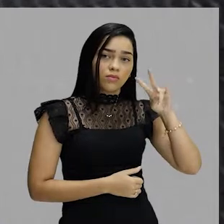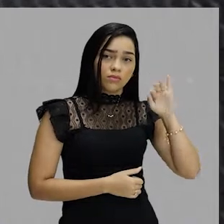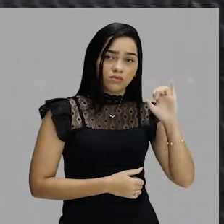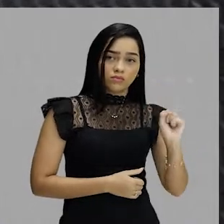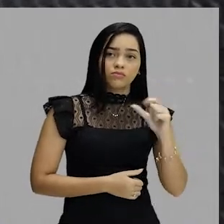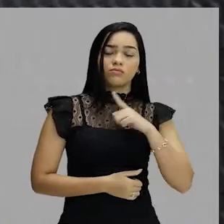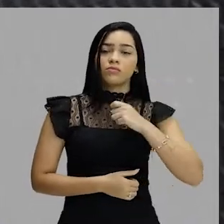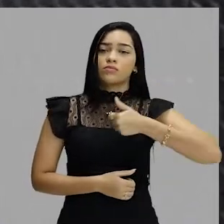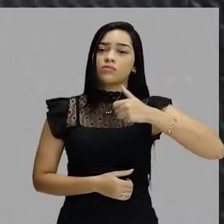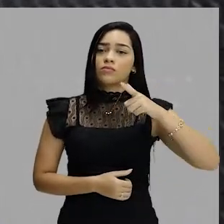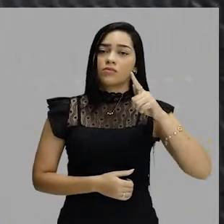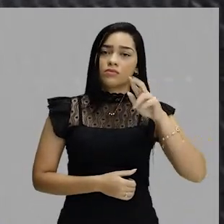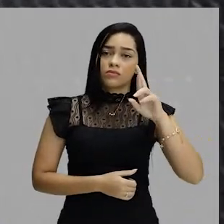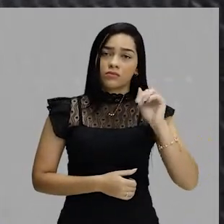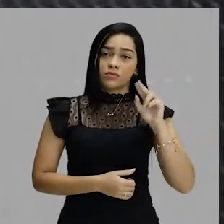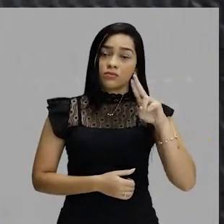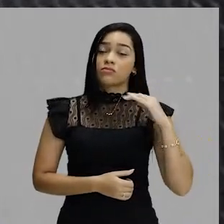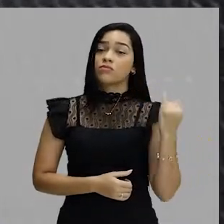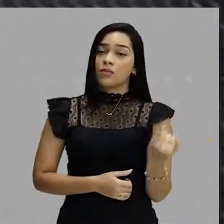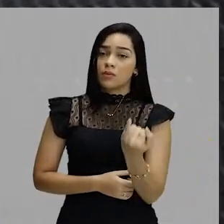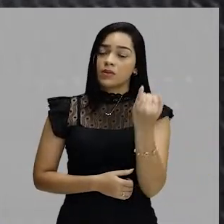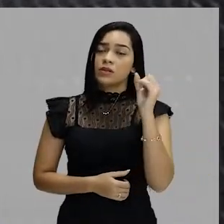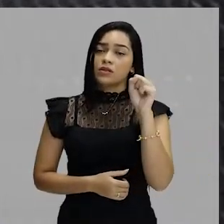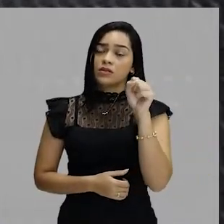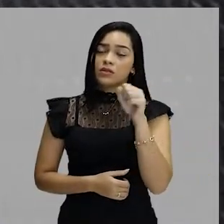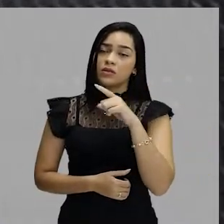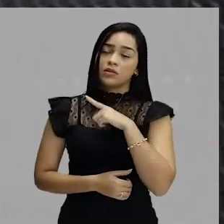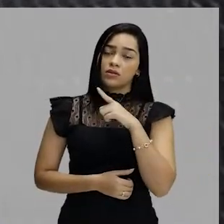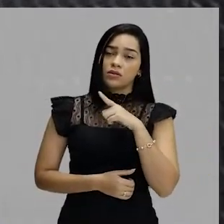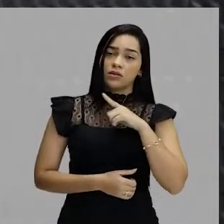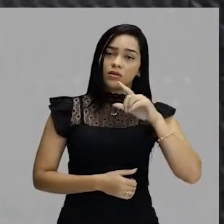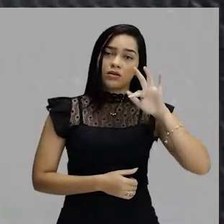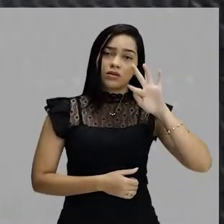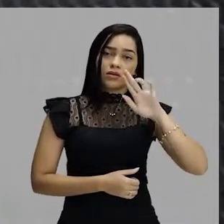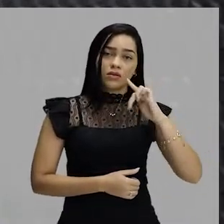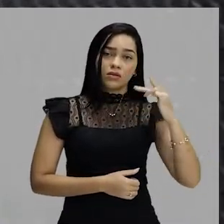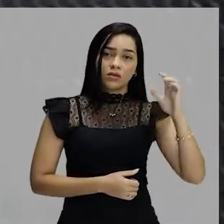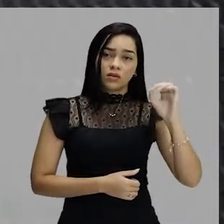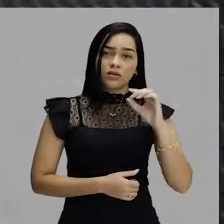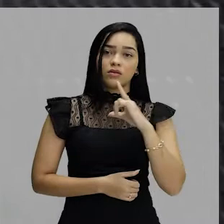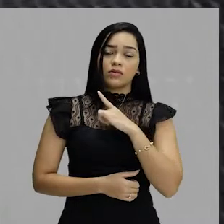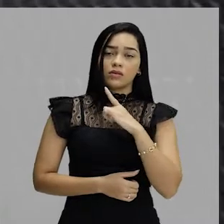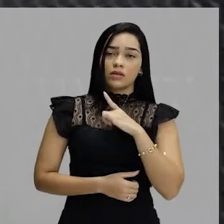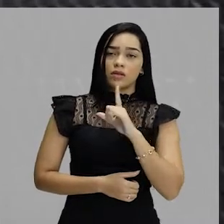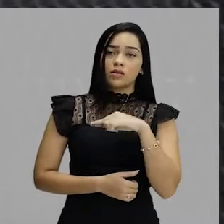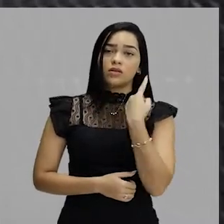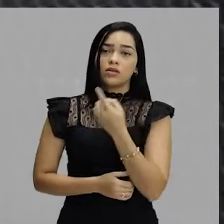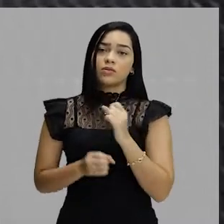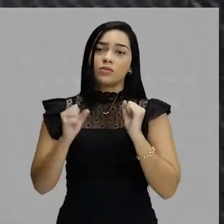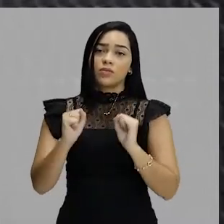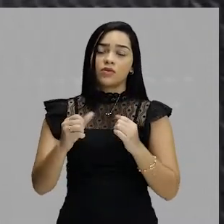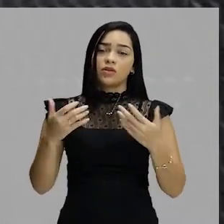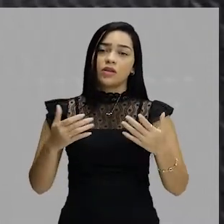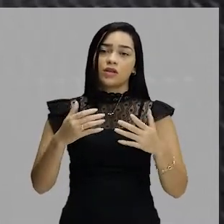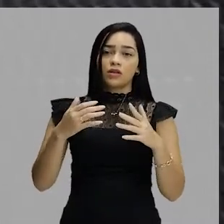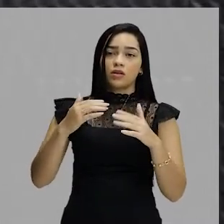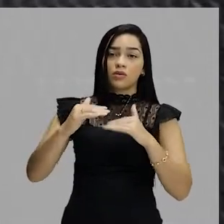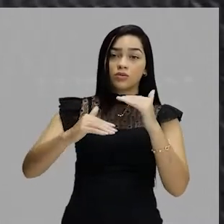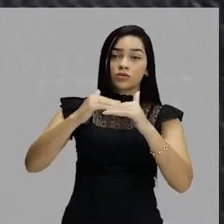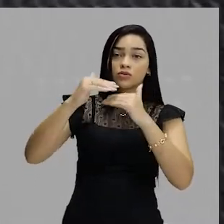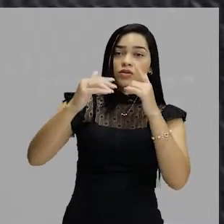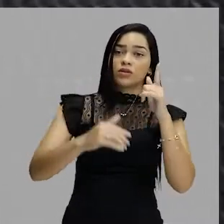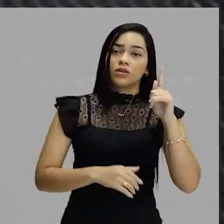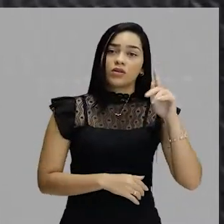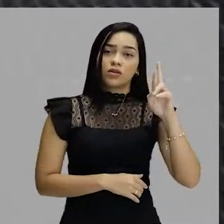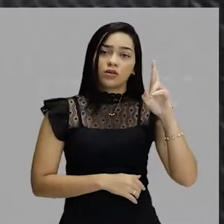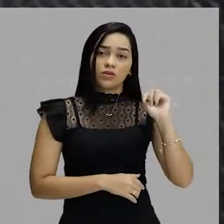grau. Tá? Dois pontos que são importantes na função do primeiro grau, e através dele a gente pode construir o gráfico da